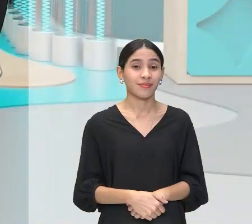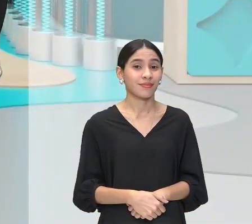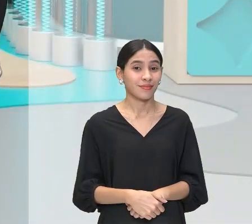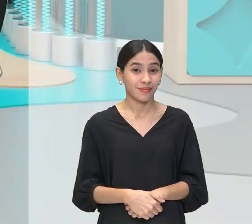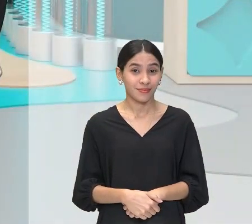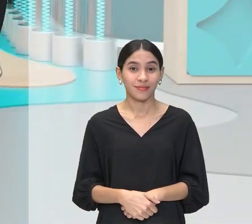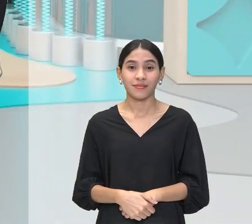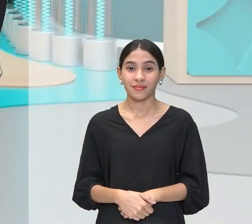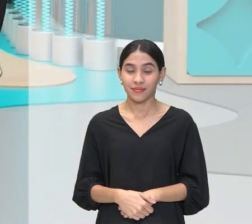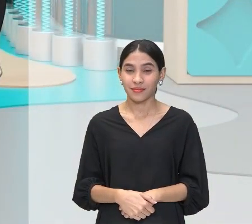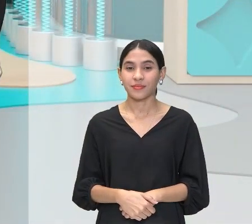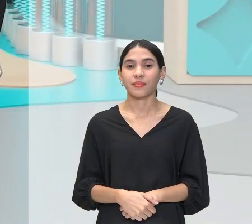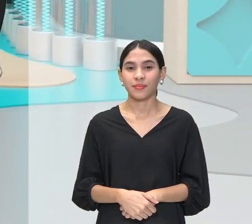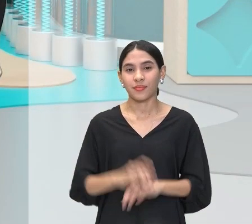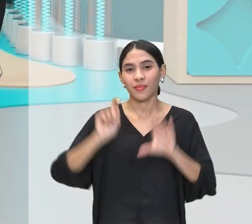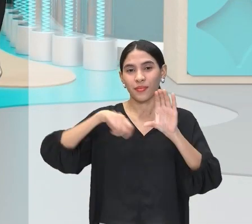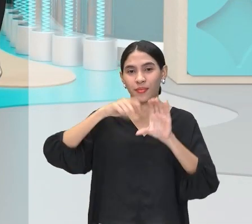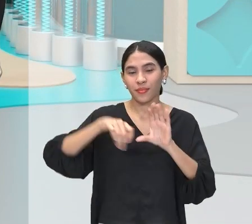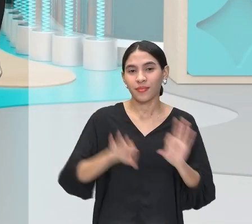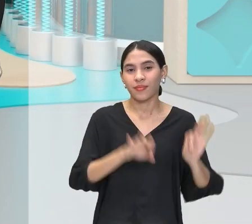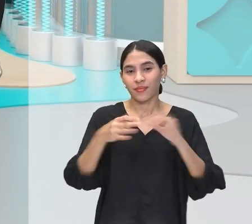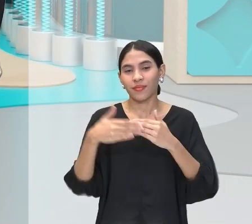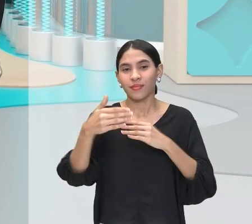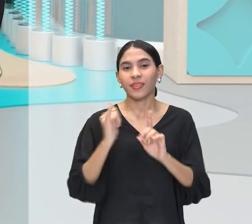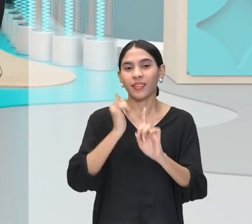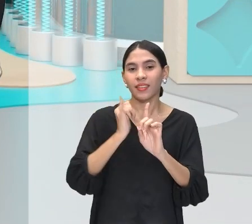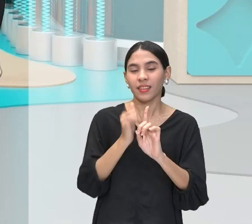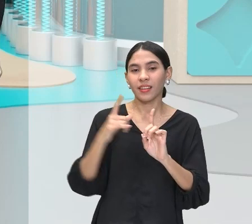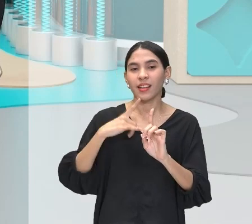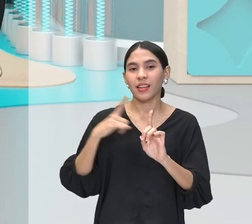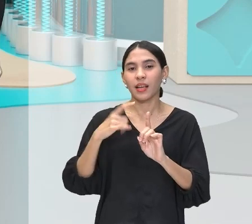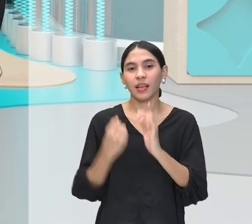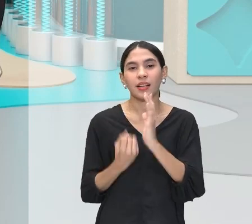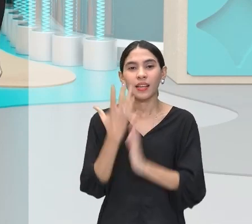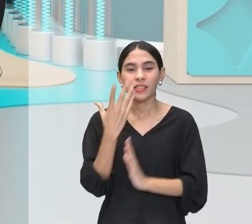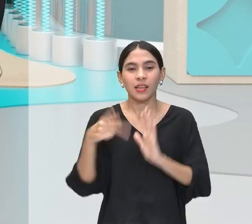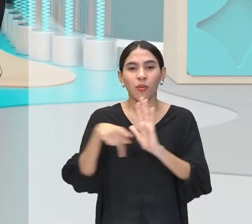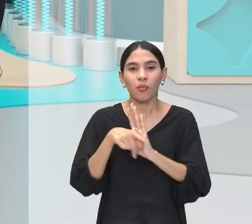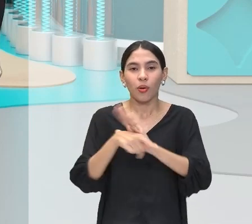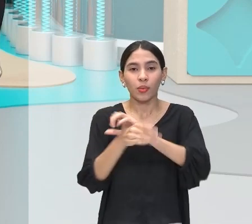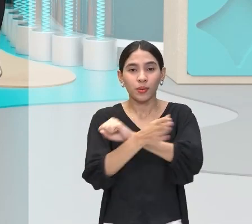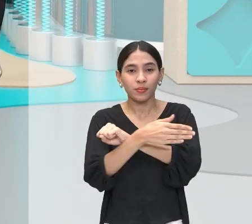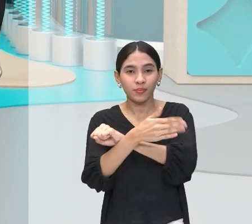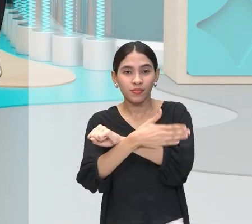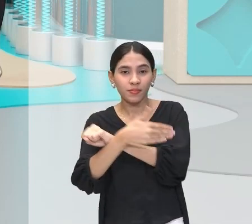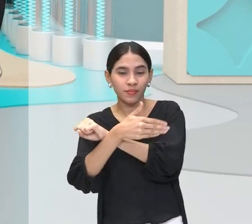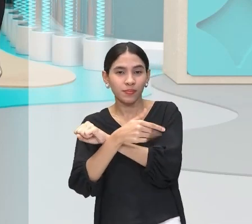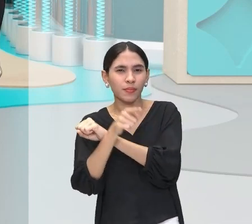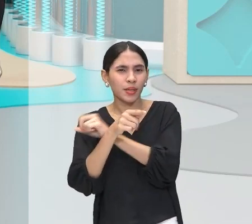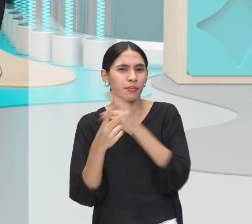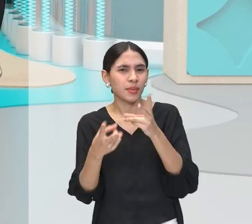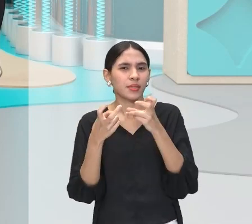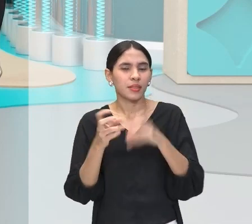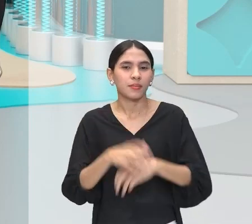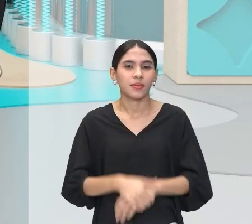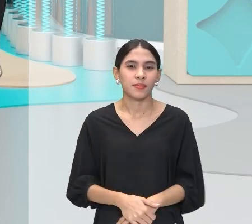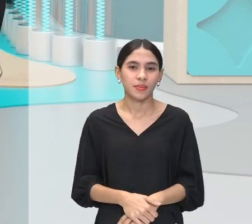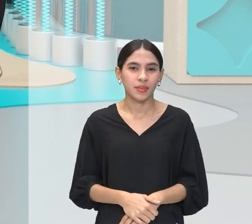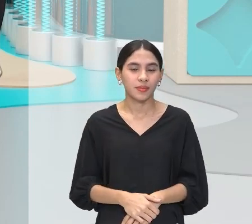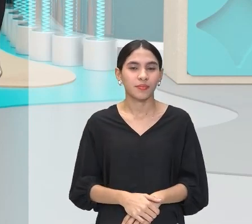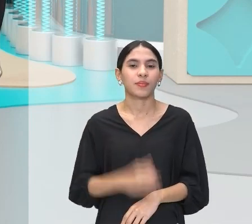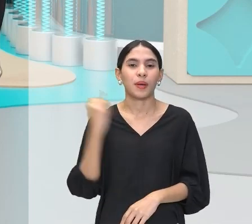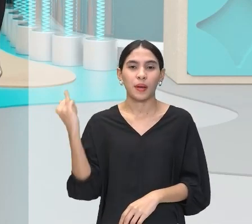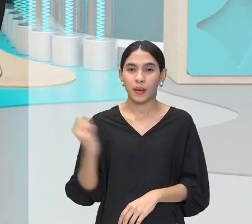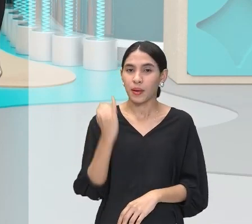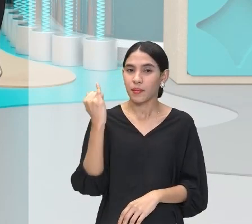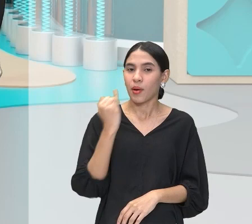Então, pessoal, nós vimos aí que nessa narrativa tem a questão do surgimento do peixe-boi. Mas nota como era importante